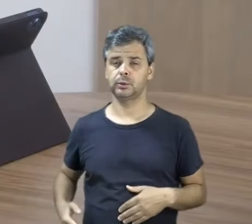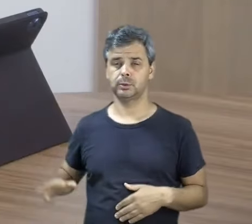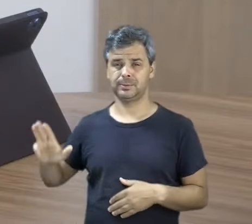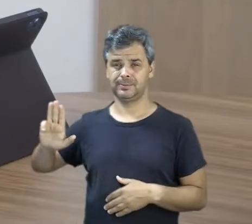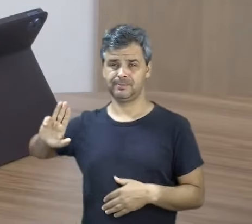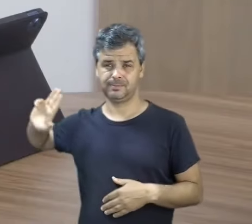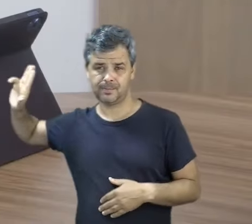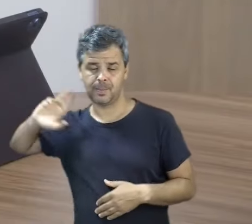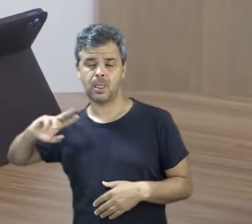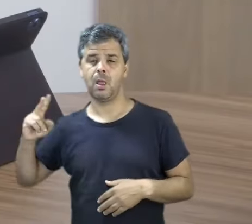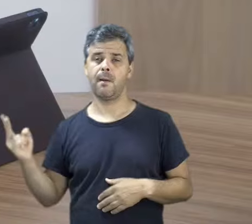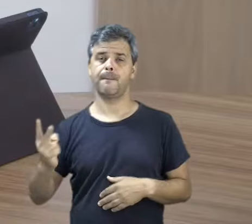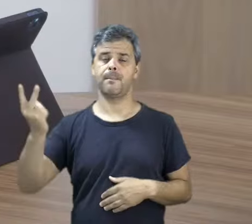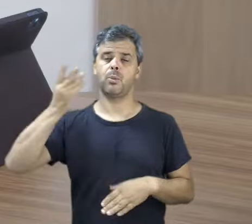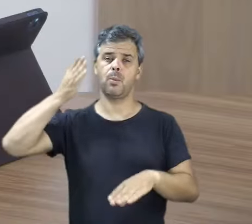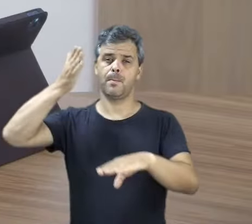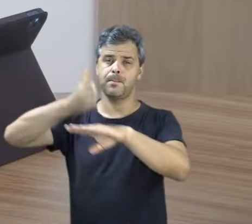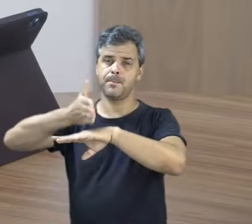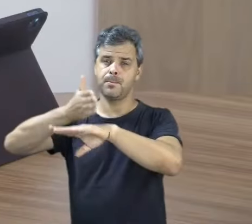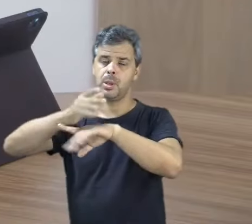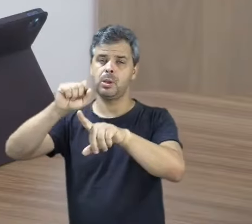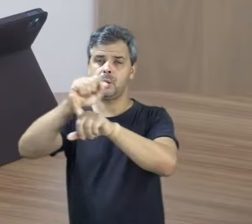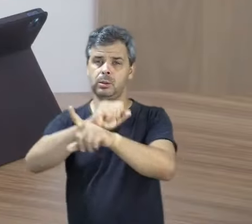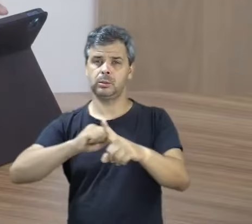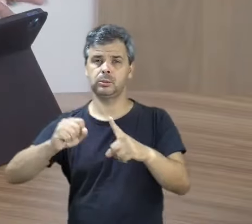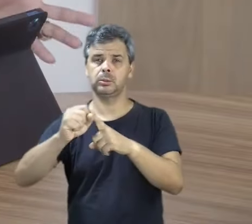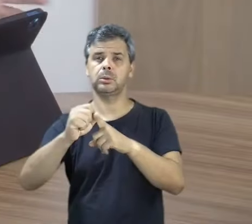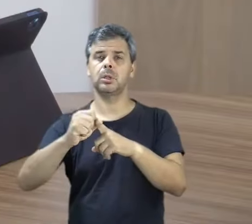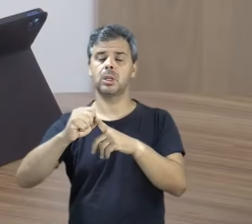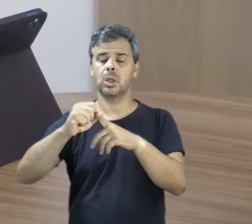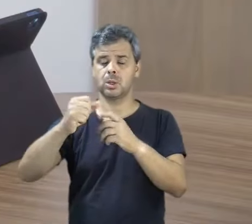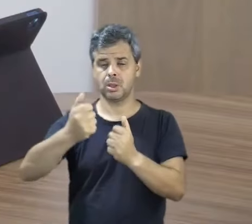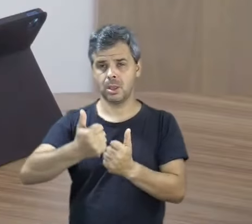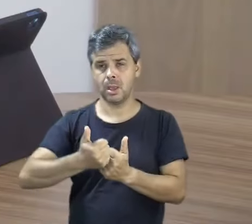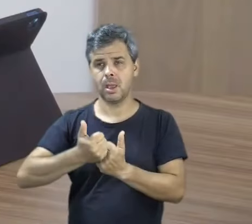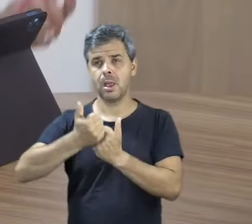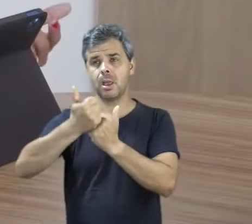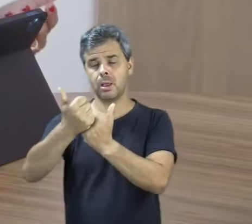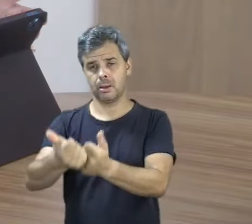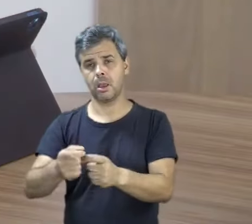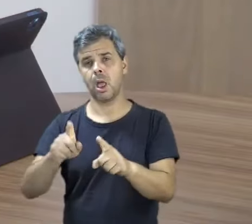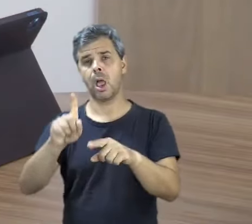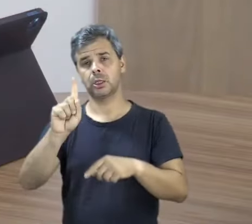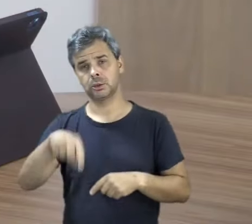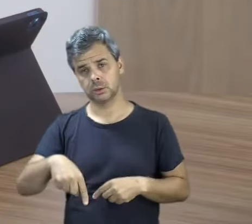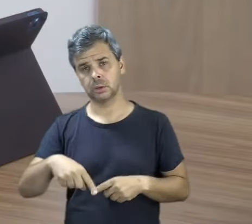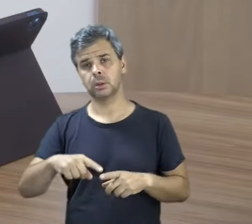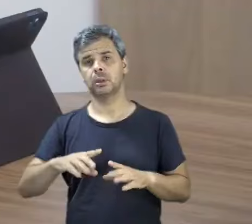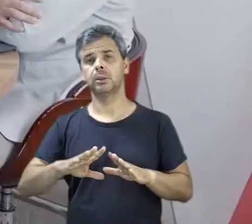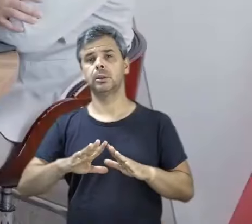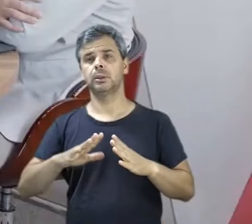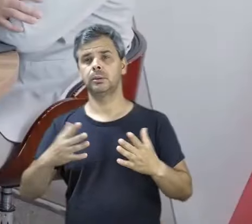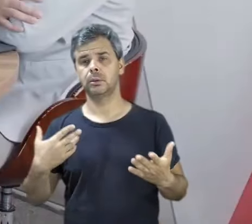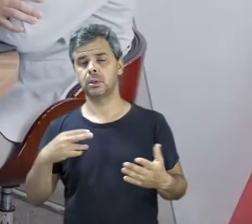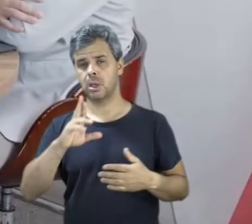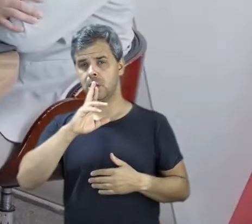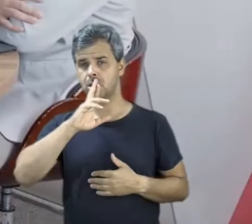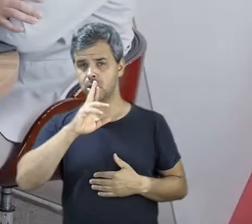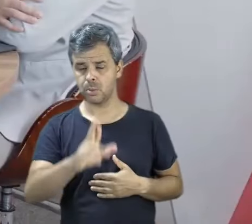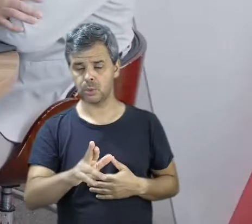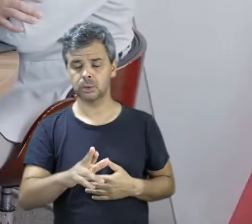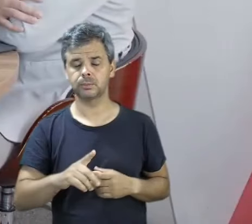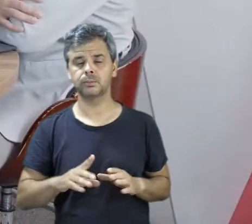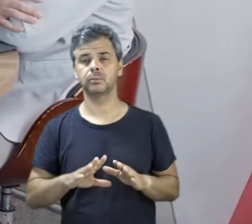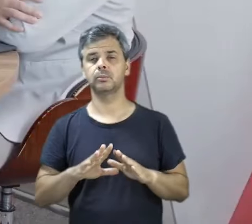que valoriza a participação social, e as nossas assessorias de participação social já é uma resposta